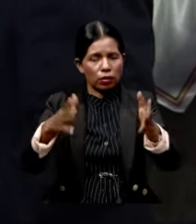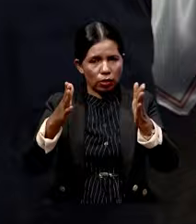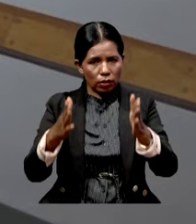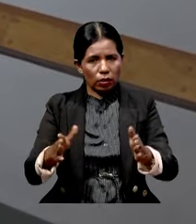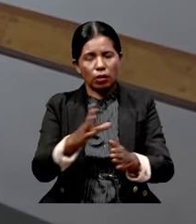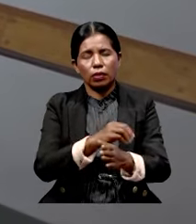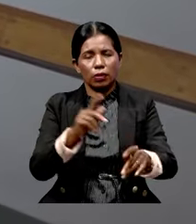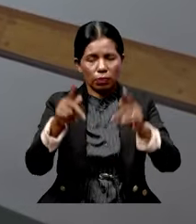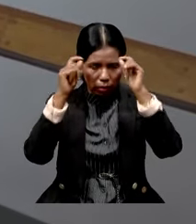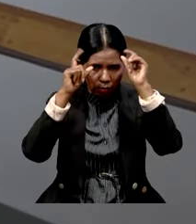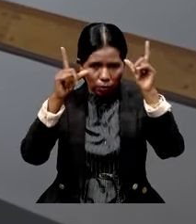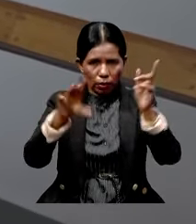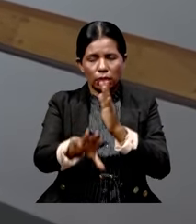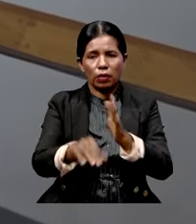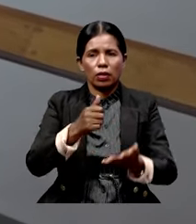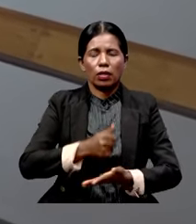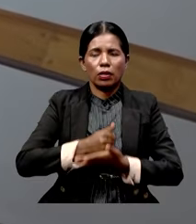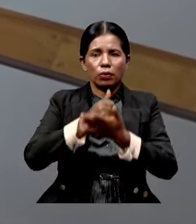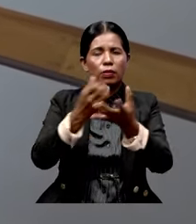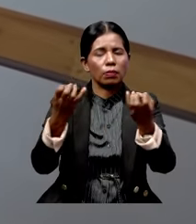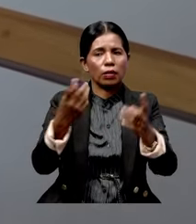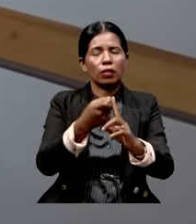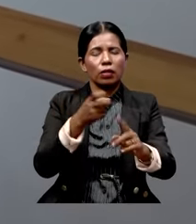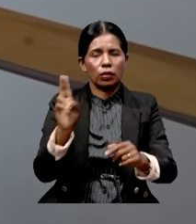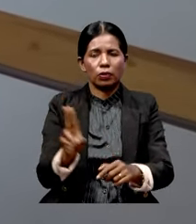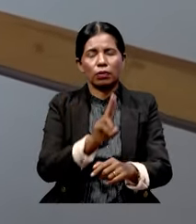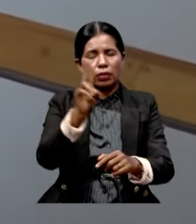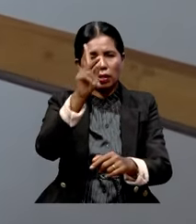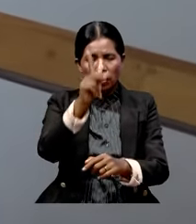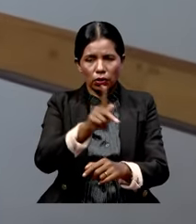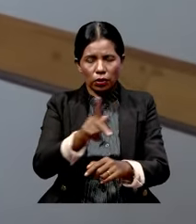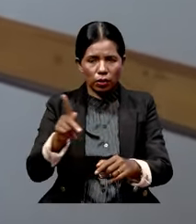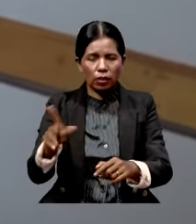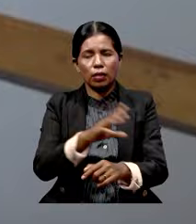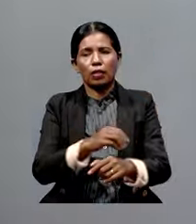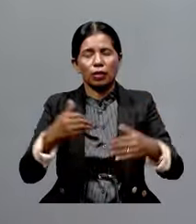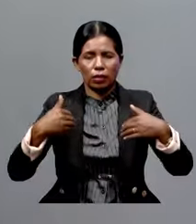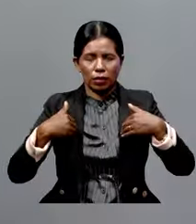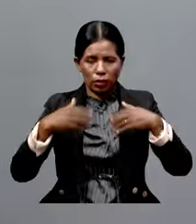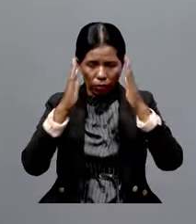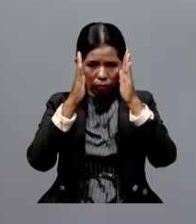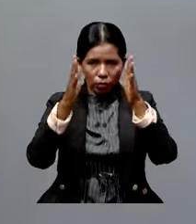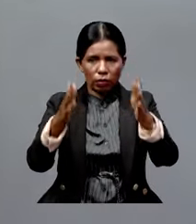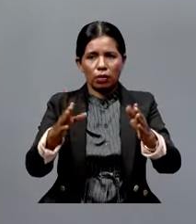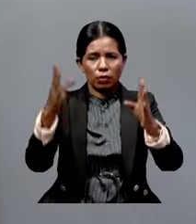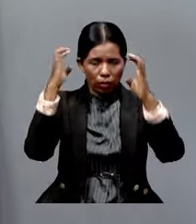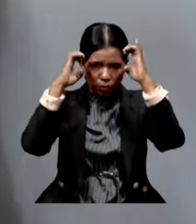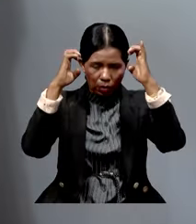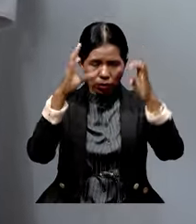A Timor-Leste, Belejeta, apoia Barak Liutan e a Universidade Católica. NBC e a papel fundamental